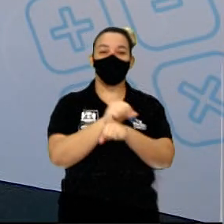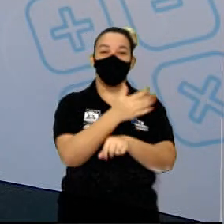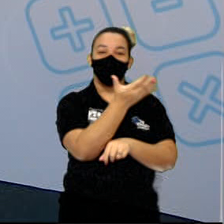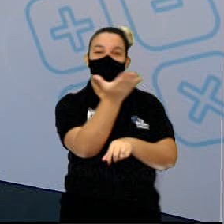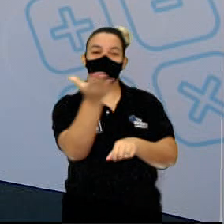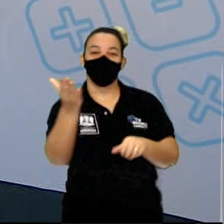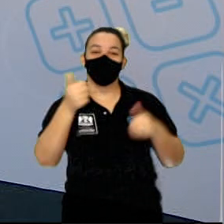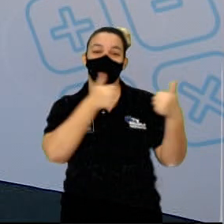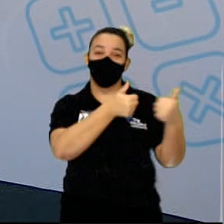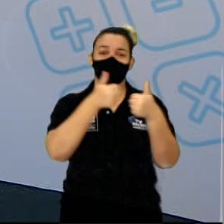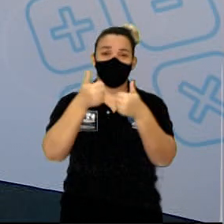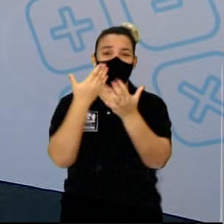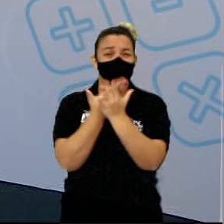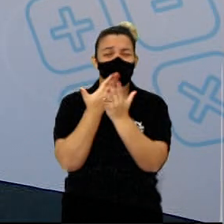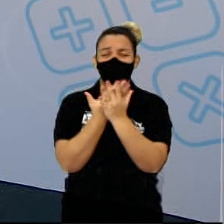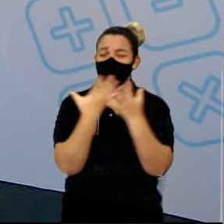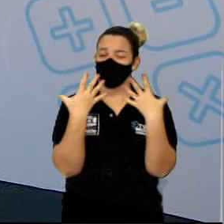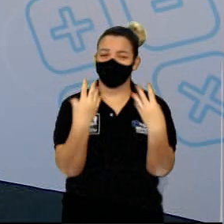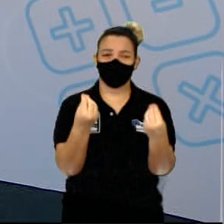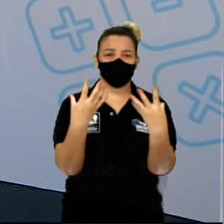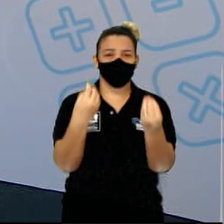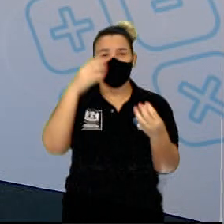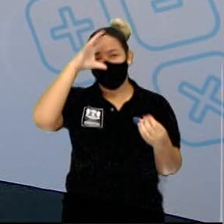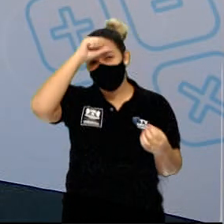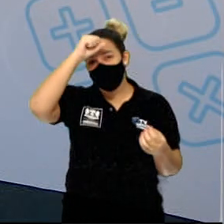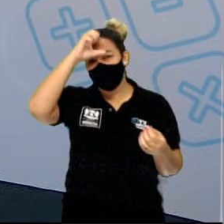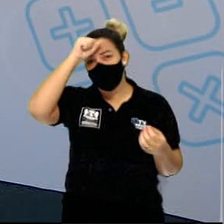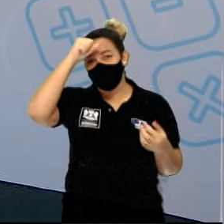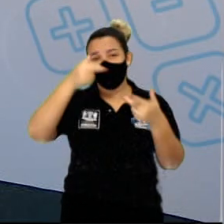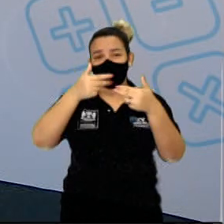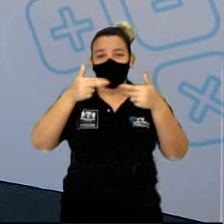bem, né? Estudem bastante, tenham aprendido bastante.